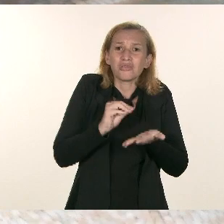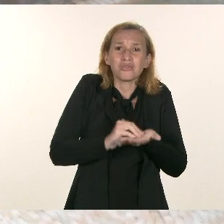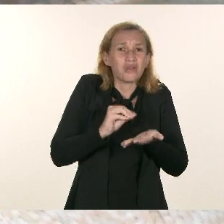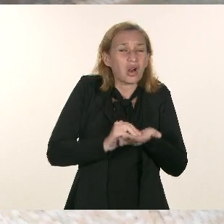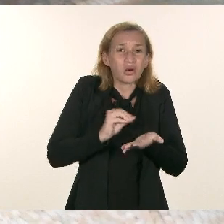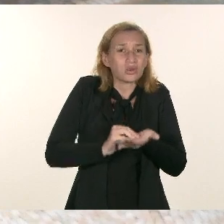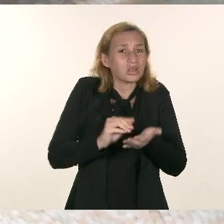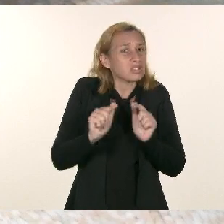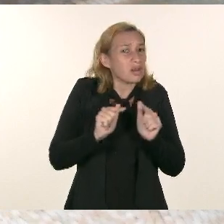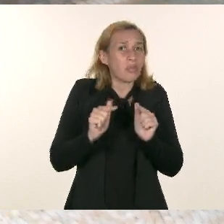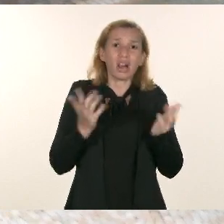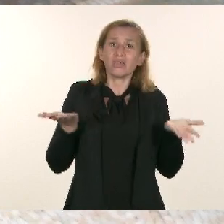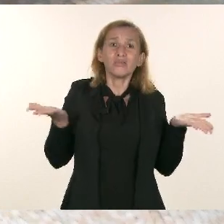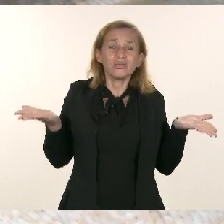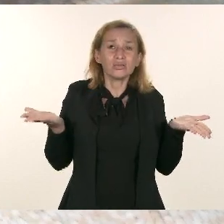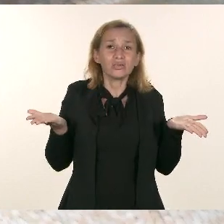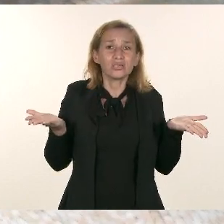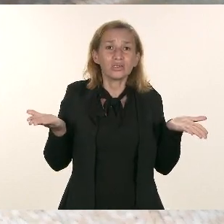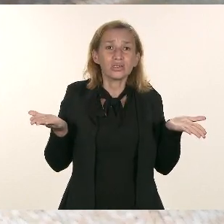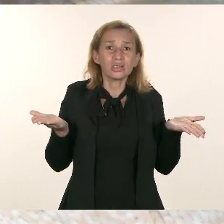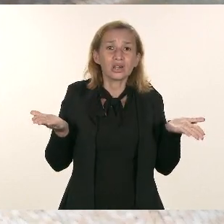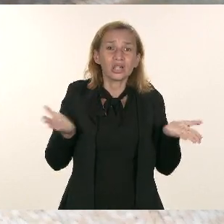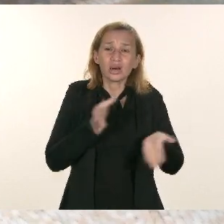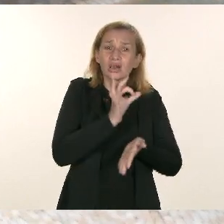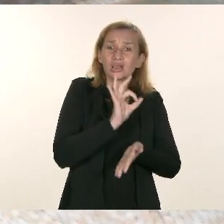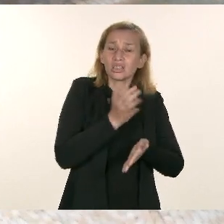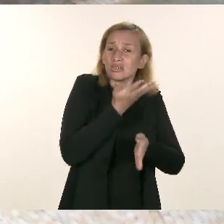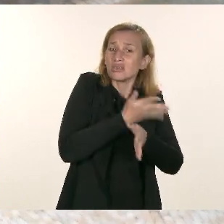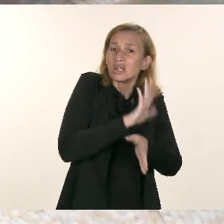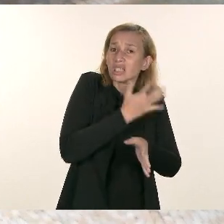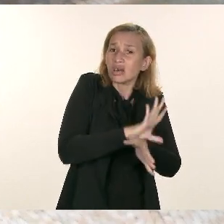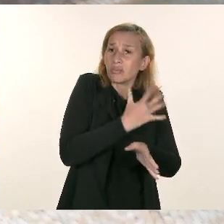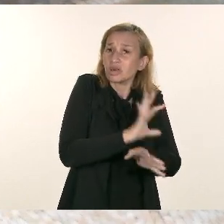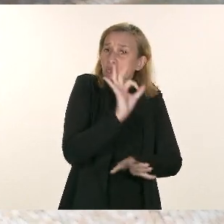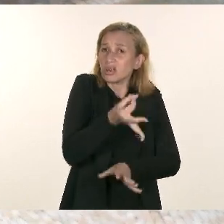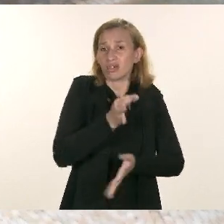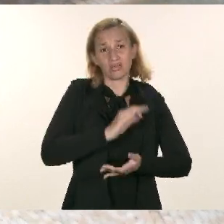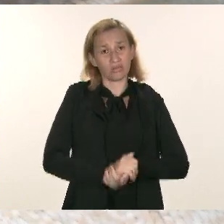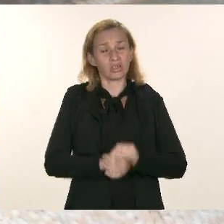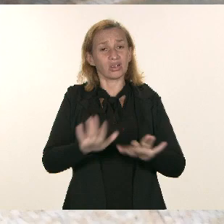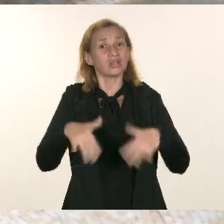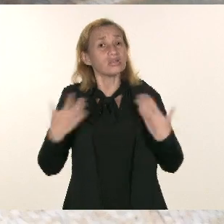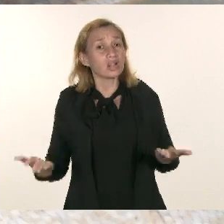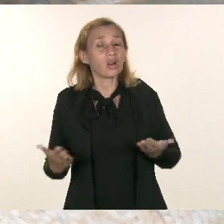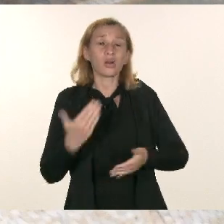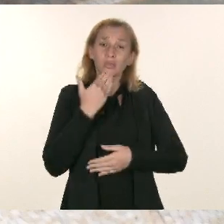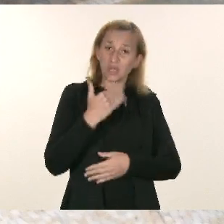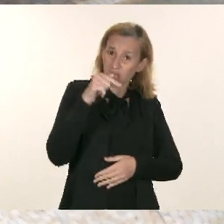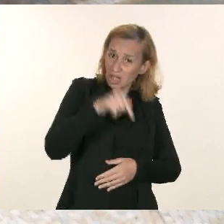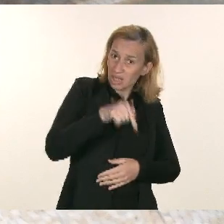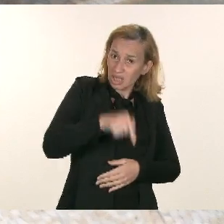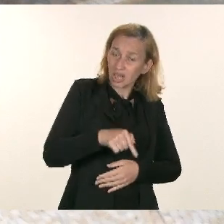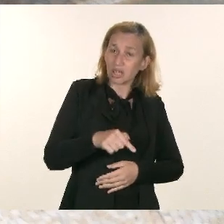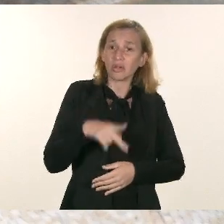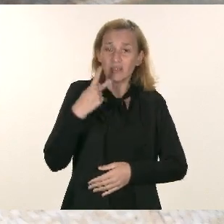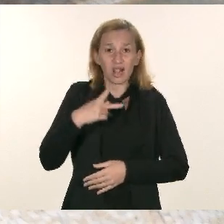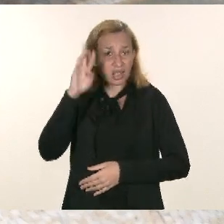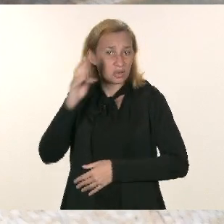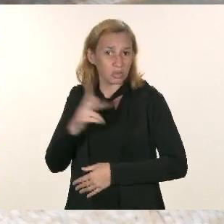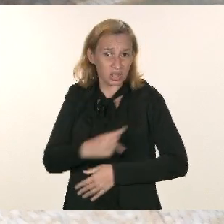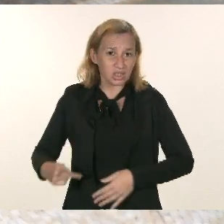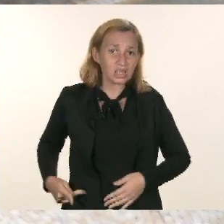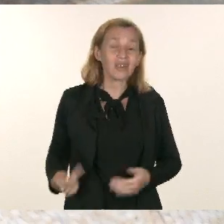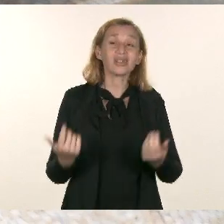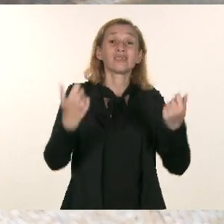de, sobretudo, evidência de treinamento. Então, eu faço questão aqui de colocar, senhor presidente,